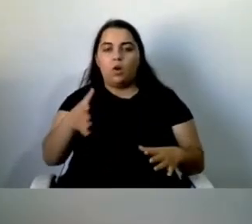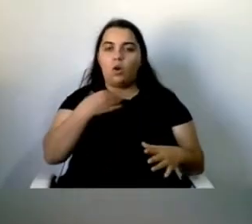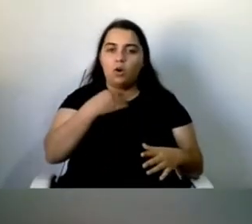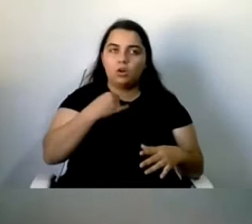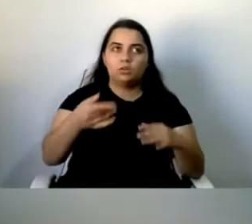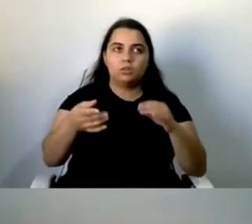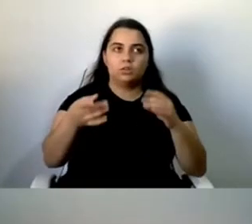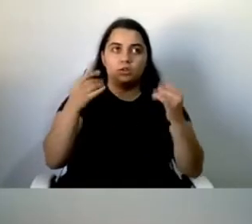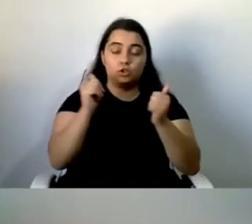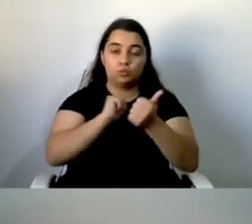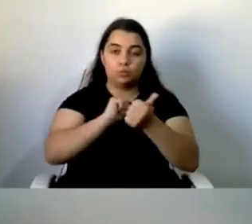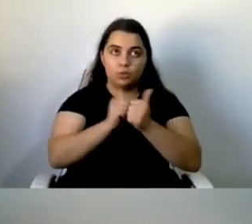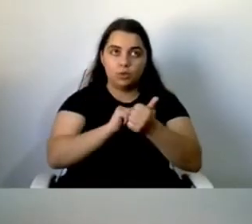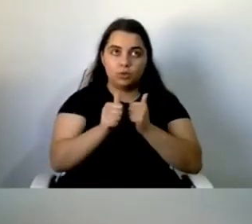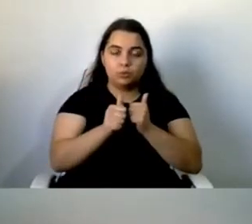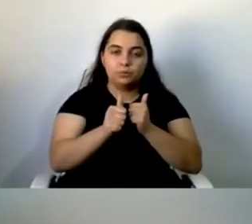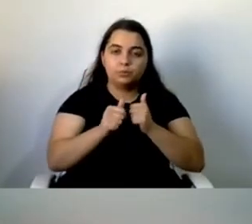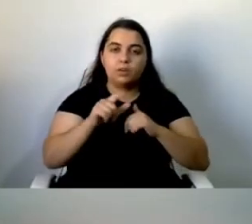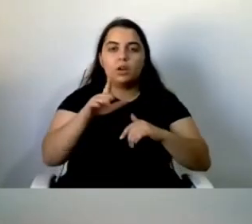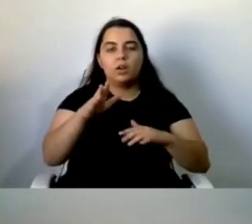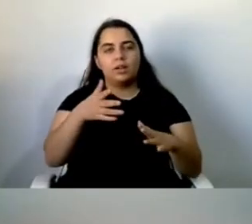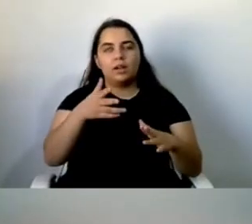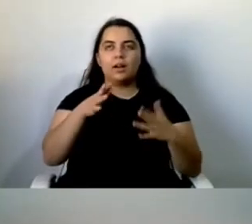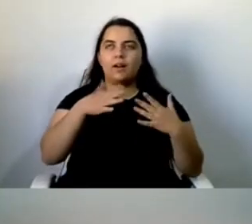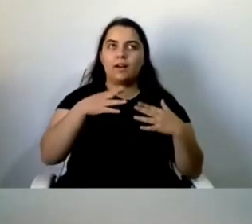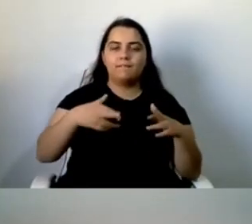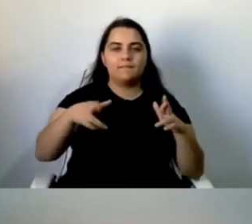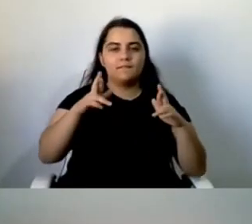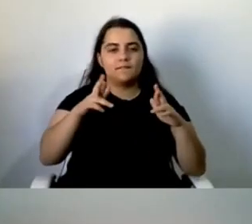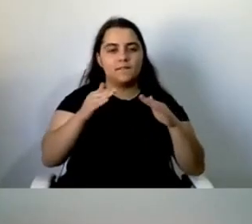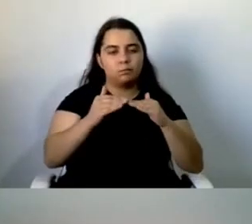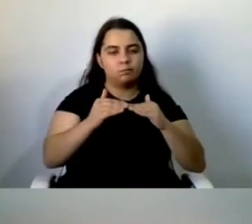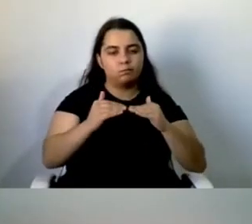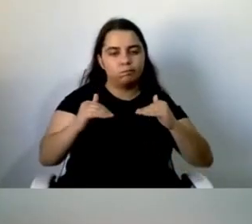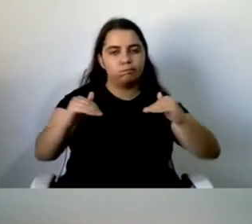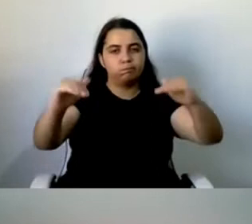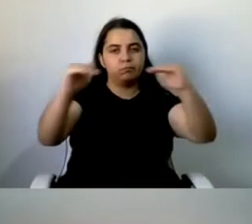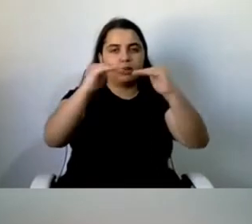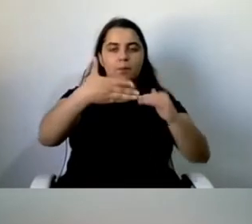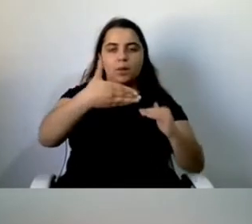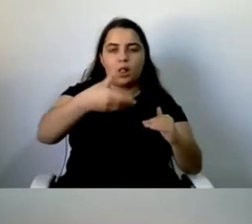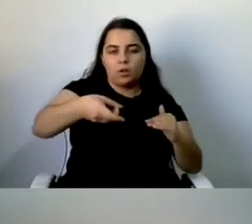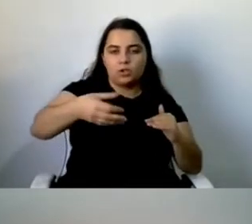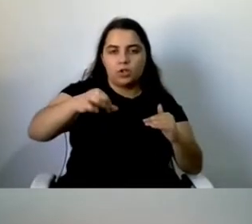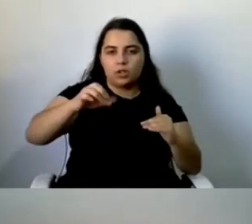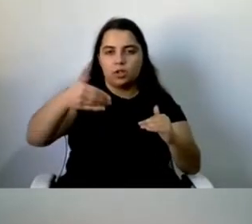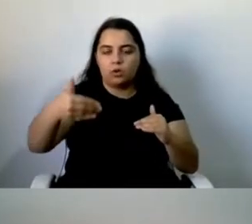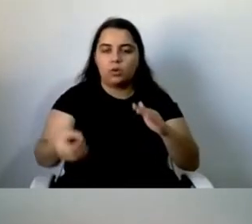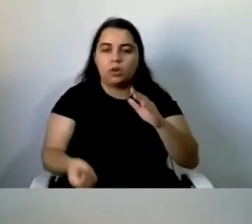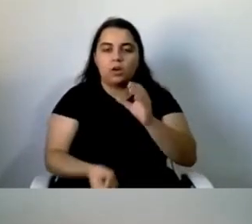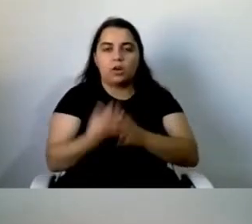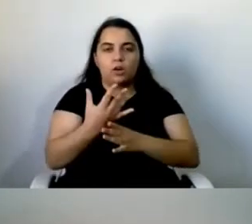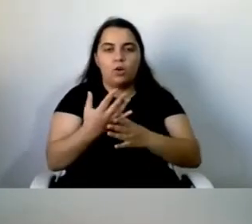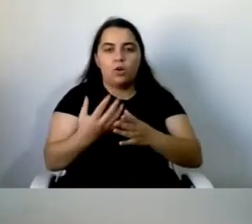sede, ambicionou patamares mais altos do desporto. Em 1981, decidiu fundar a primeira sessão de esporto adaptado no